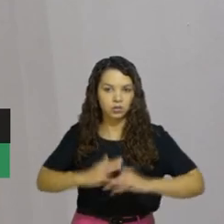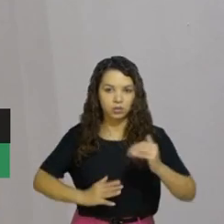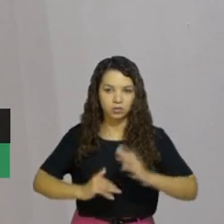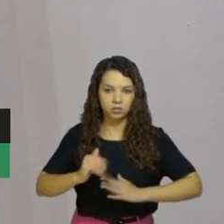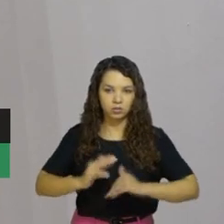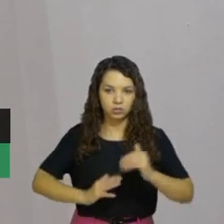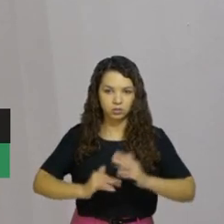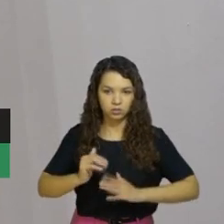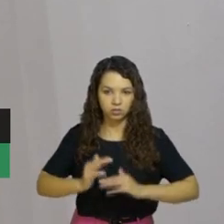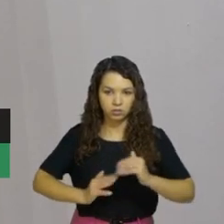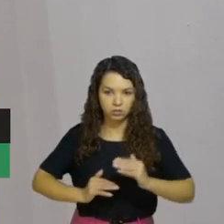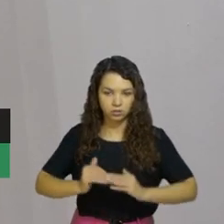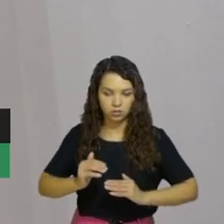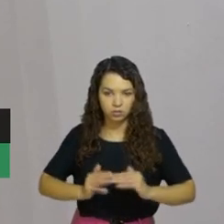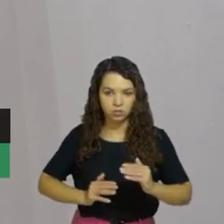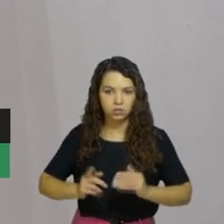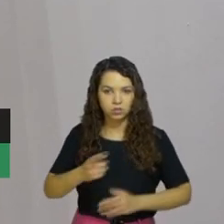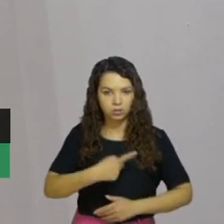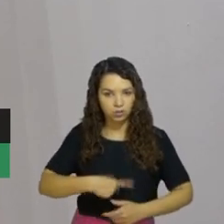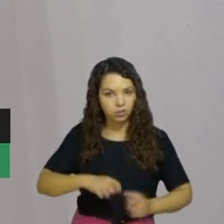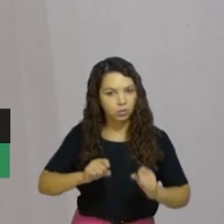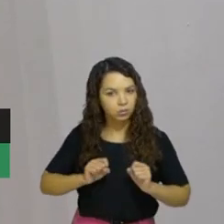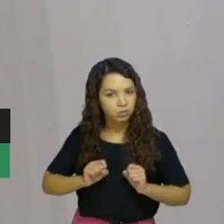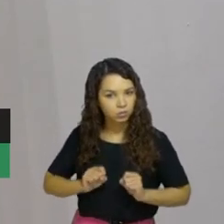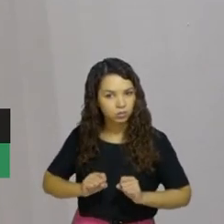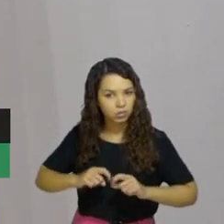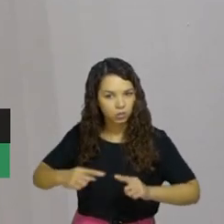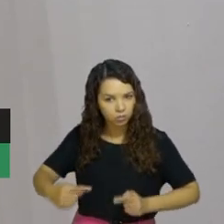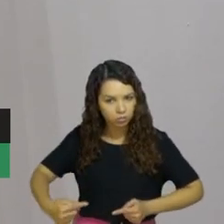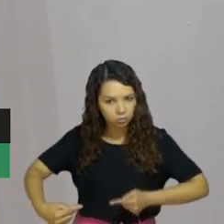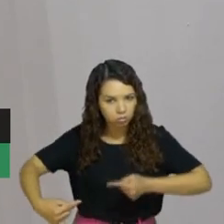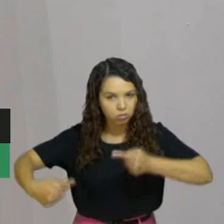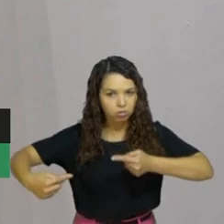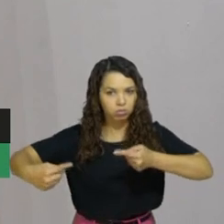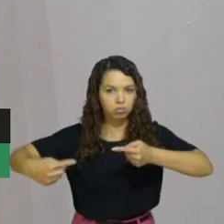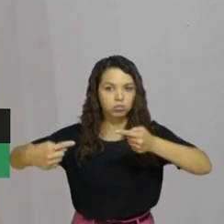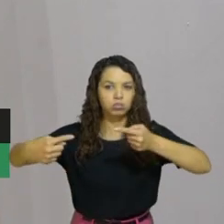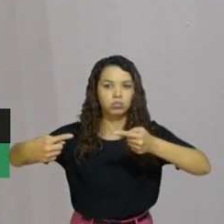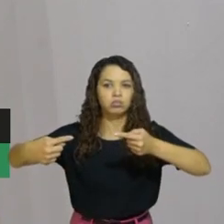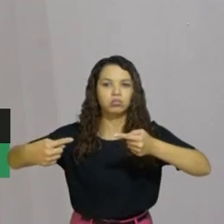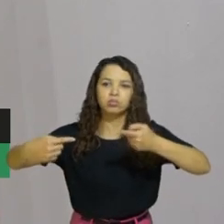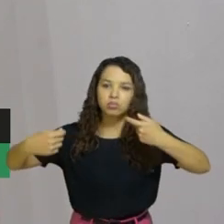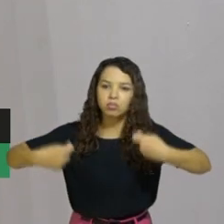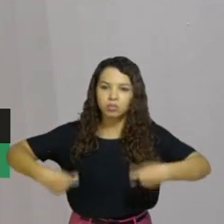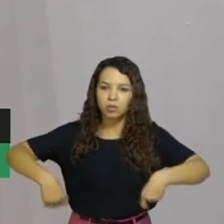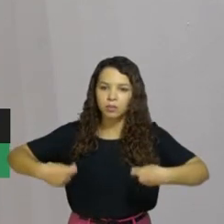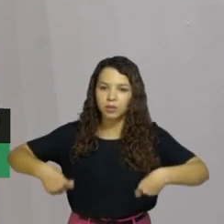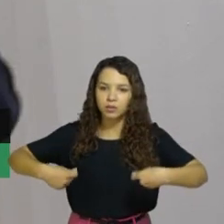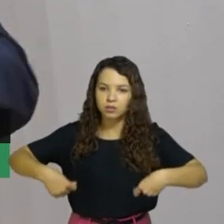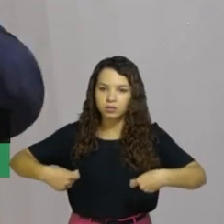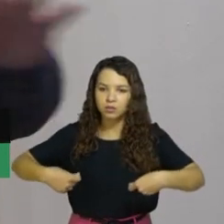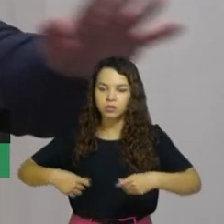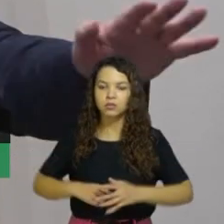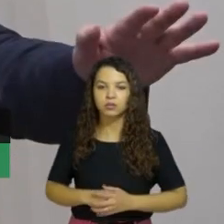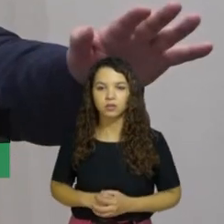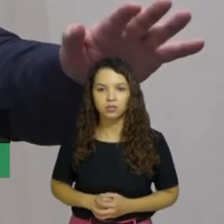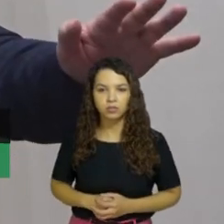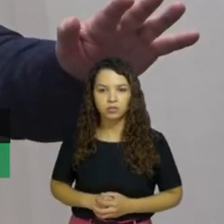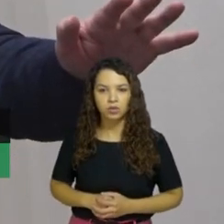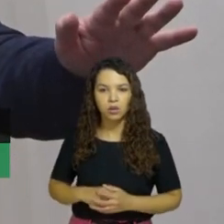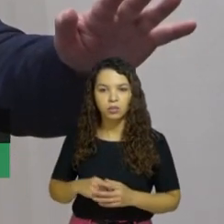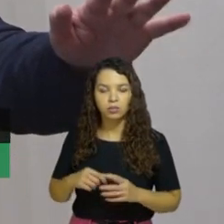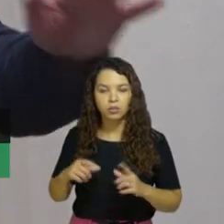para que nós possamos fazer os enfrentamentos necessários para